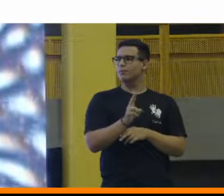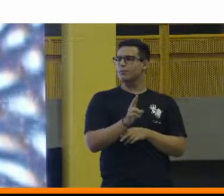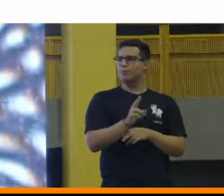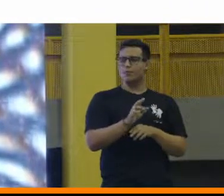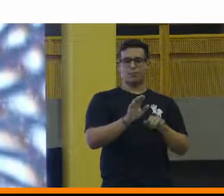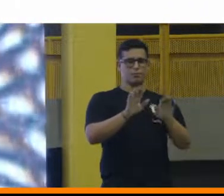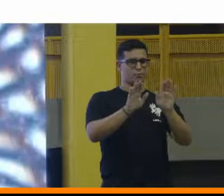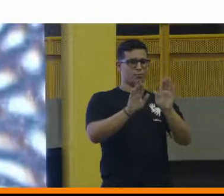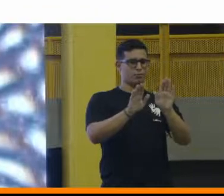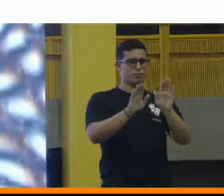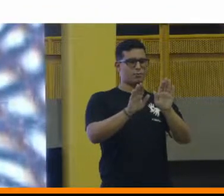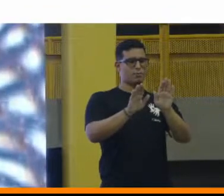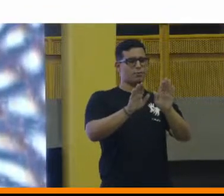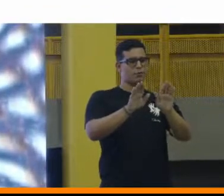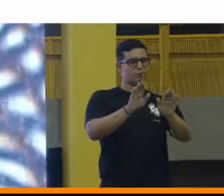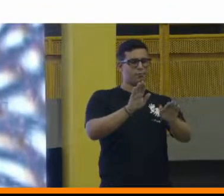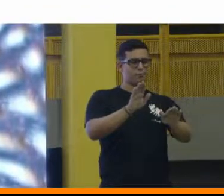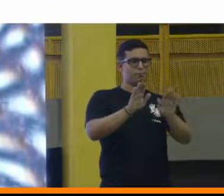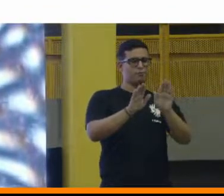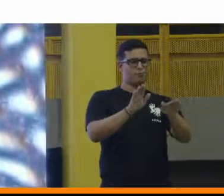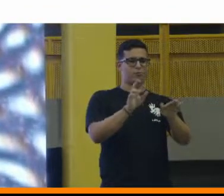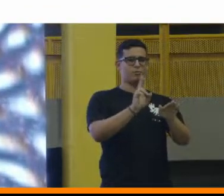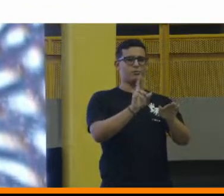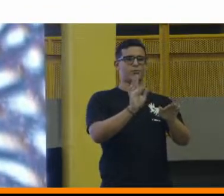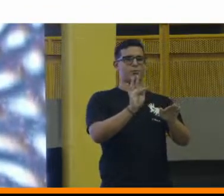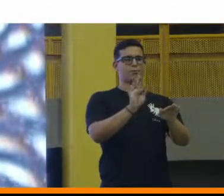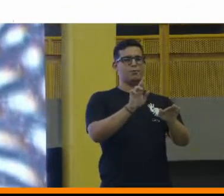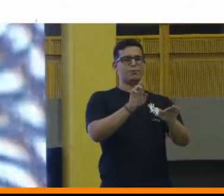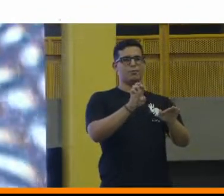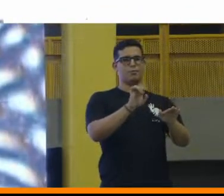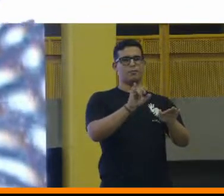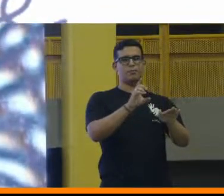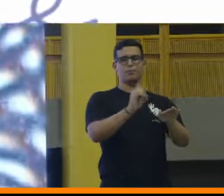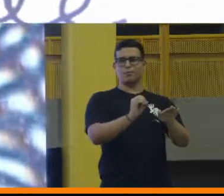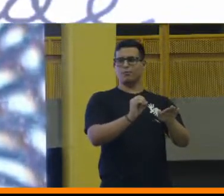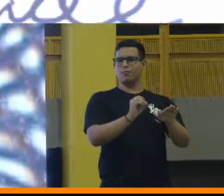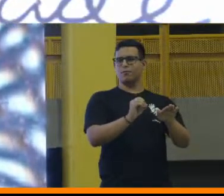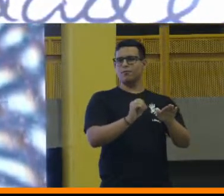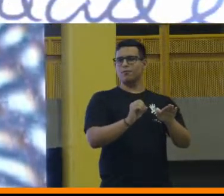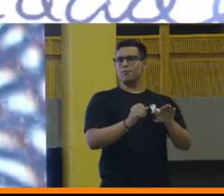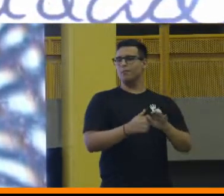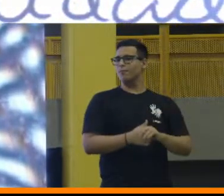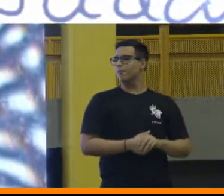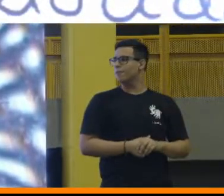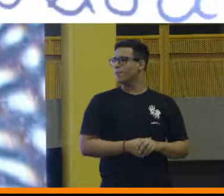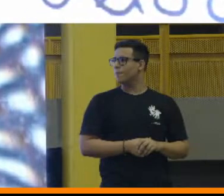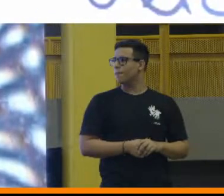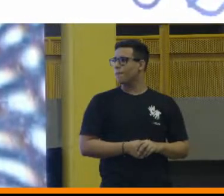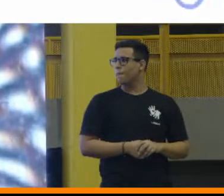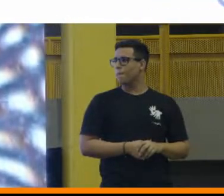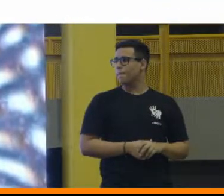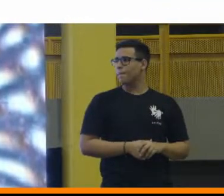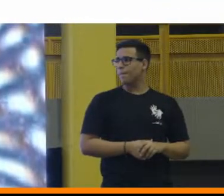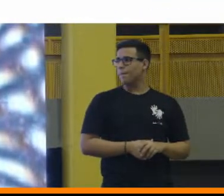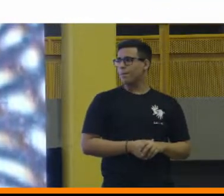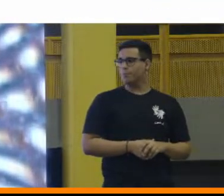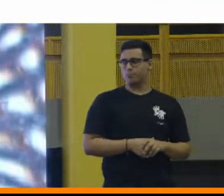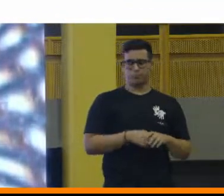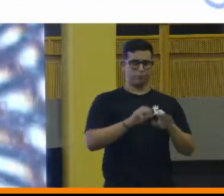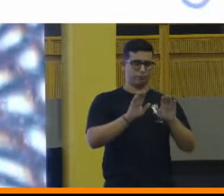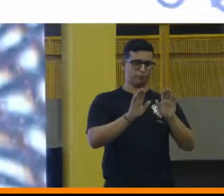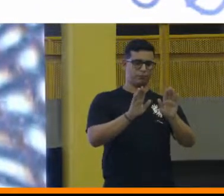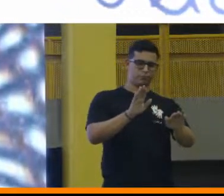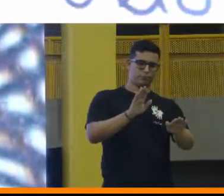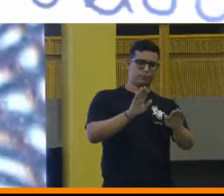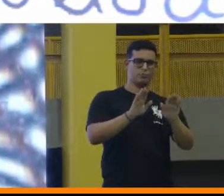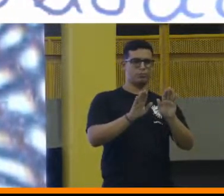desacelerador, que a gente também chama de freio. Todo mundo já brincou de freio alguma vez na vida. Pisa o